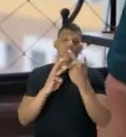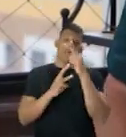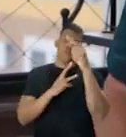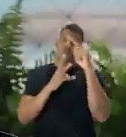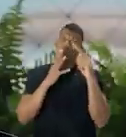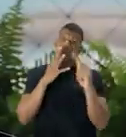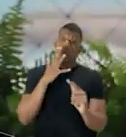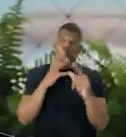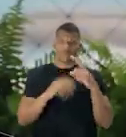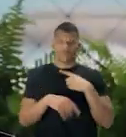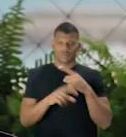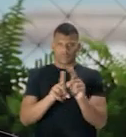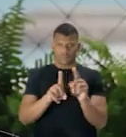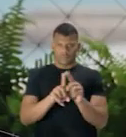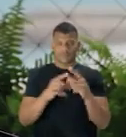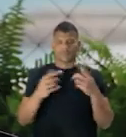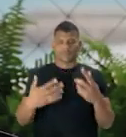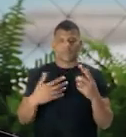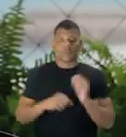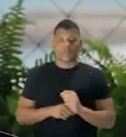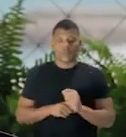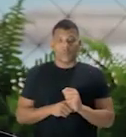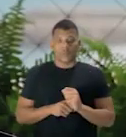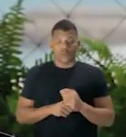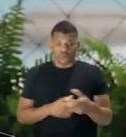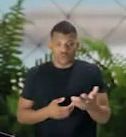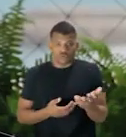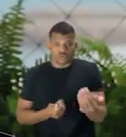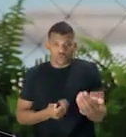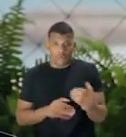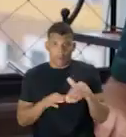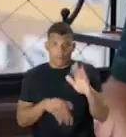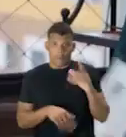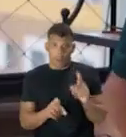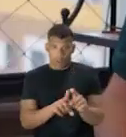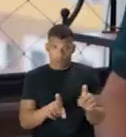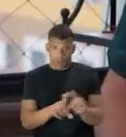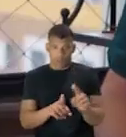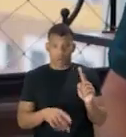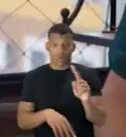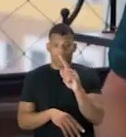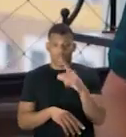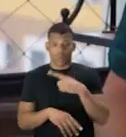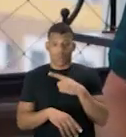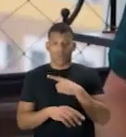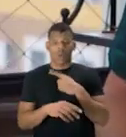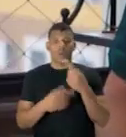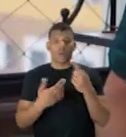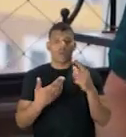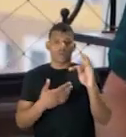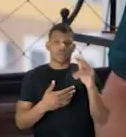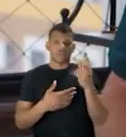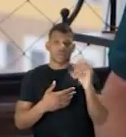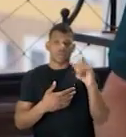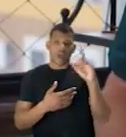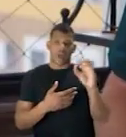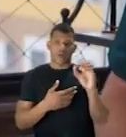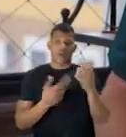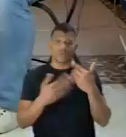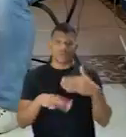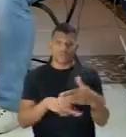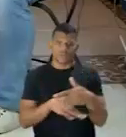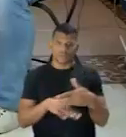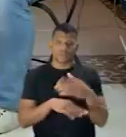e tantos outros, e também os mais novos, né? A gente tem uma faixa do próprio